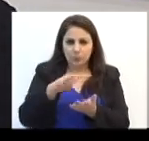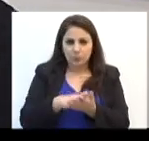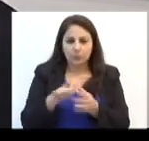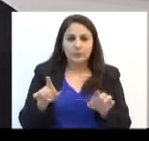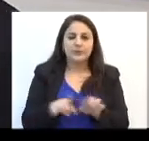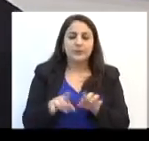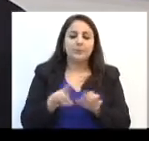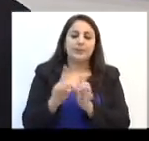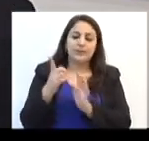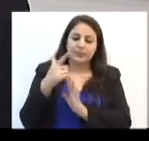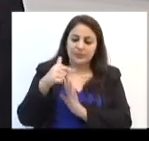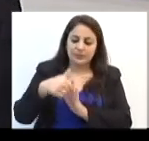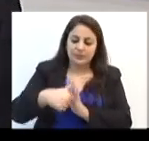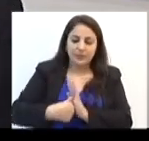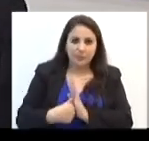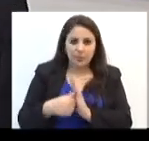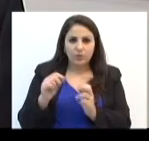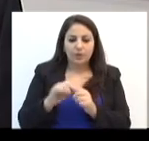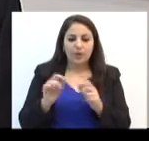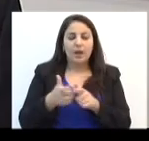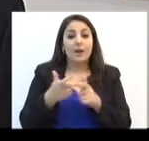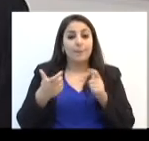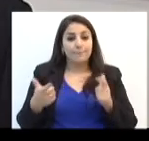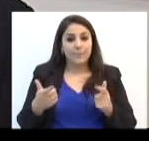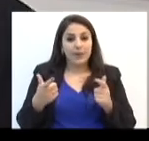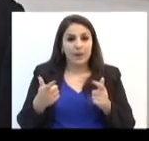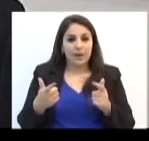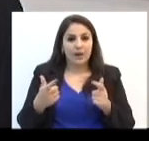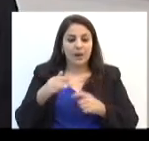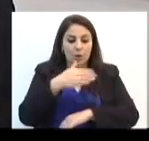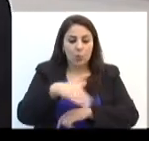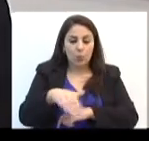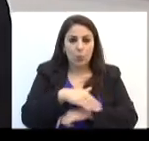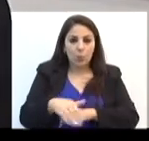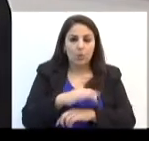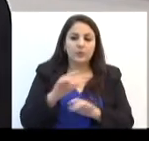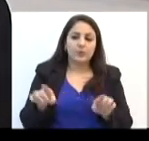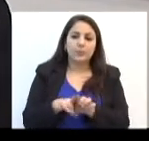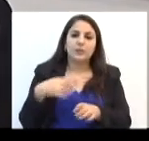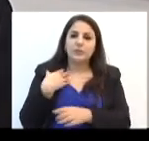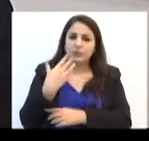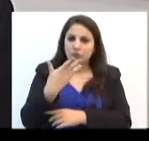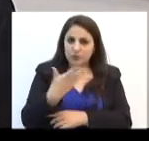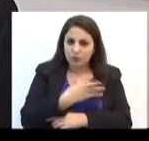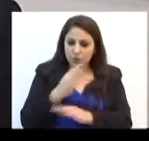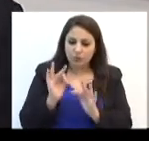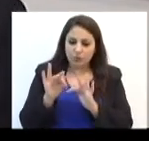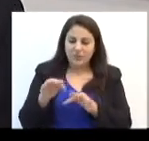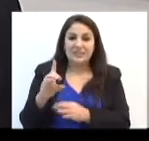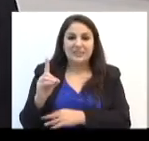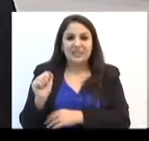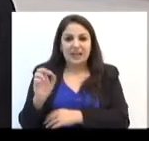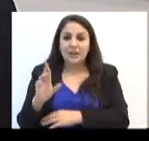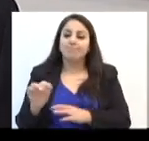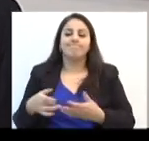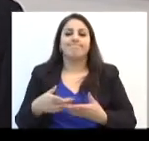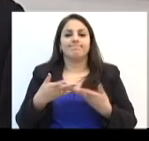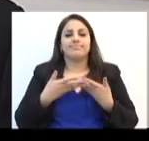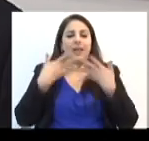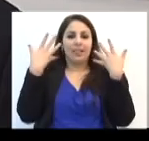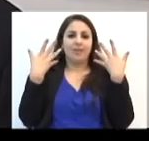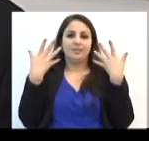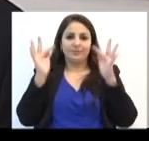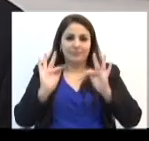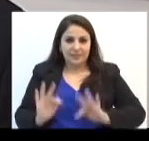E posteriormente, sim, ampliação de via. Nós saímos do DAER animados,